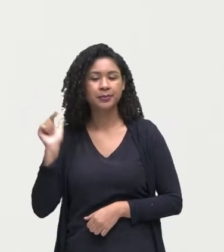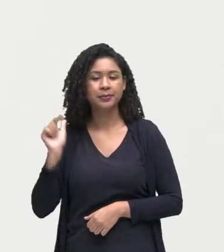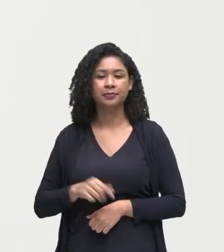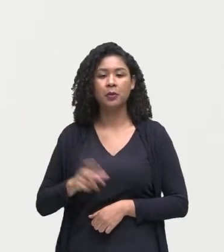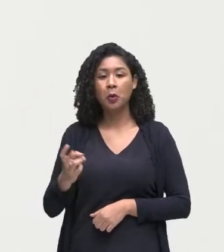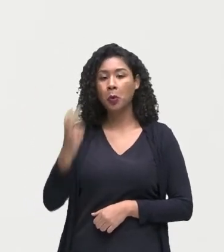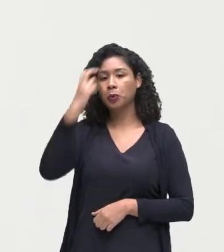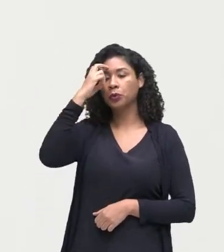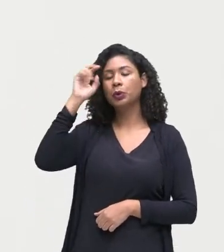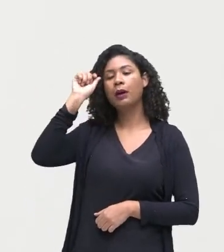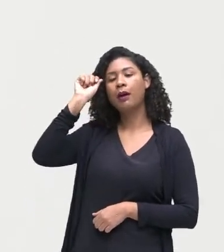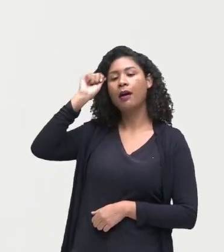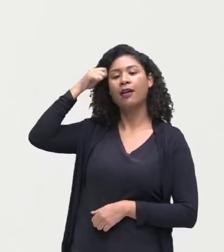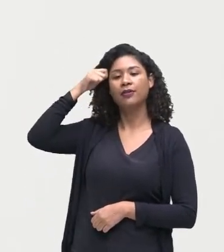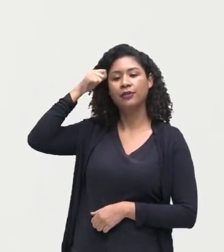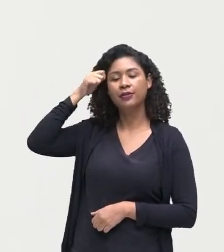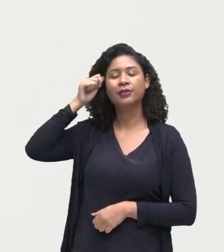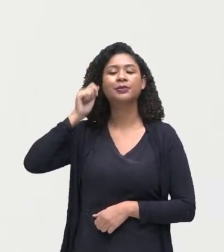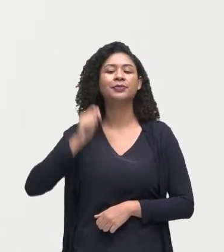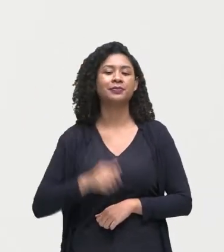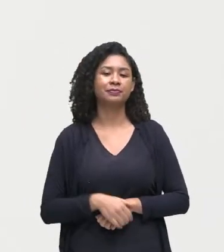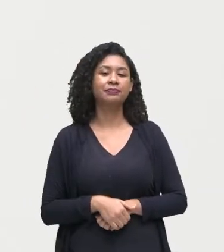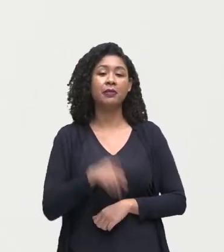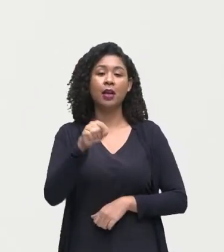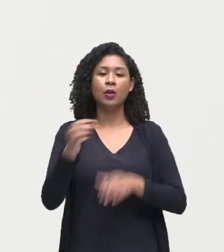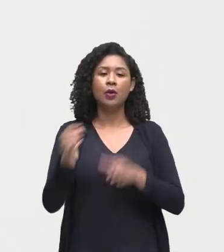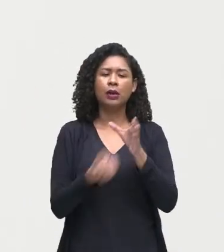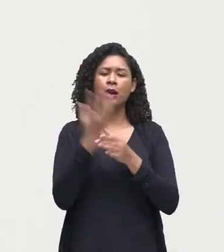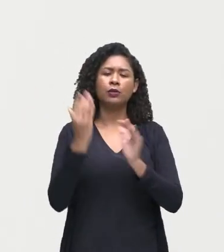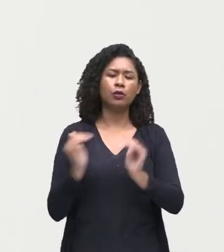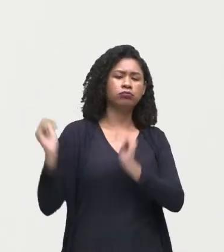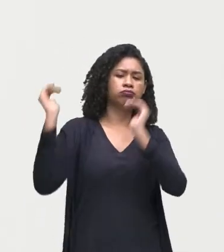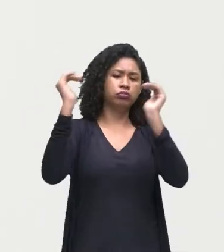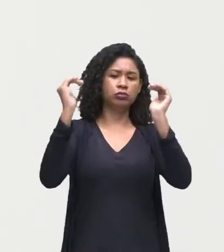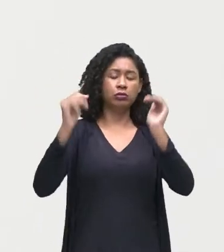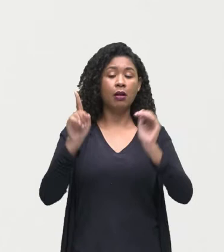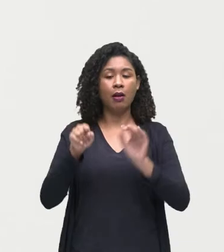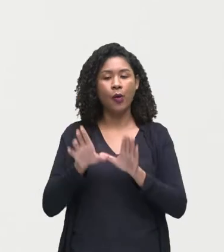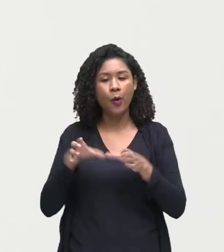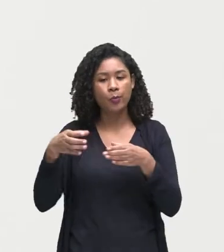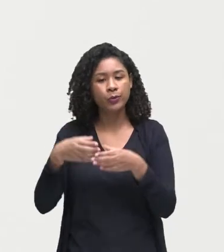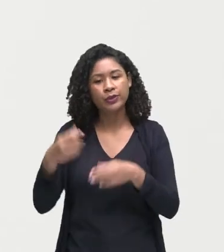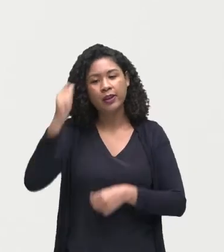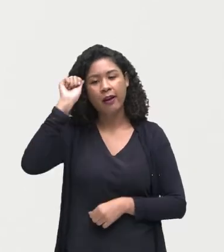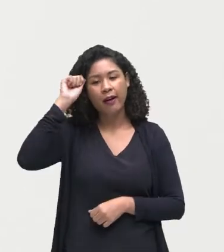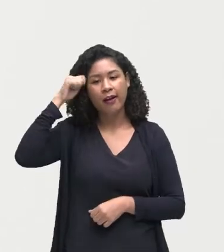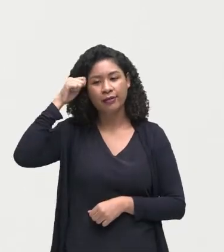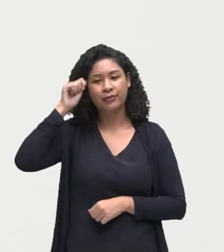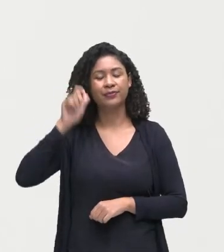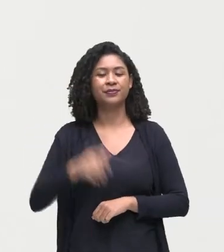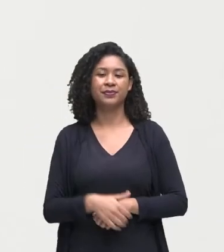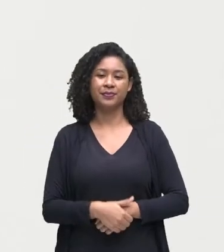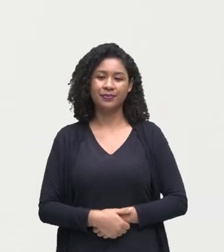só o nome, Olorum, o criador supremo para as comunidades afro, né?